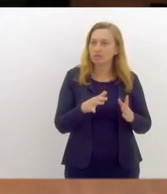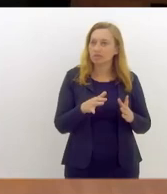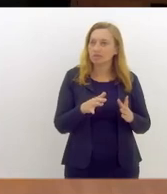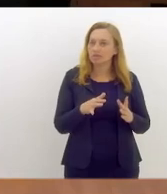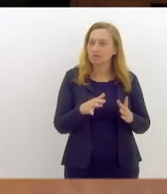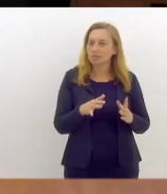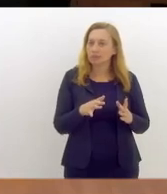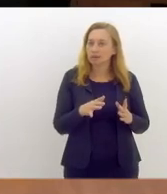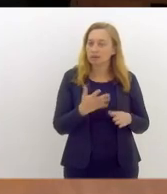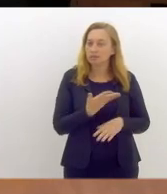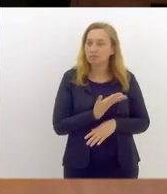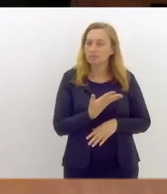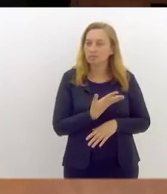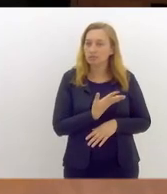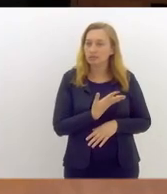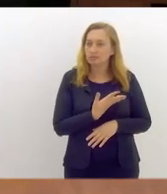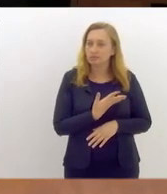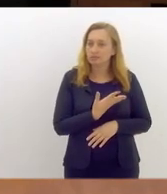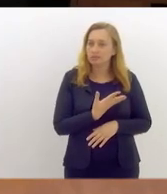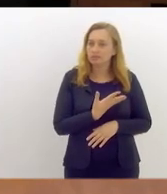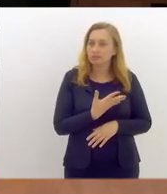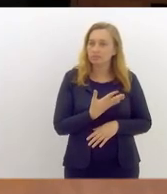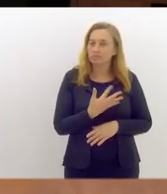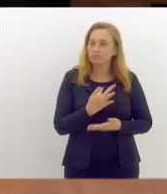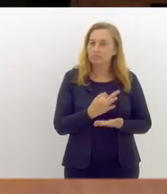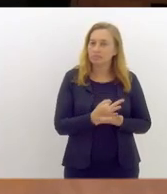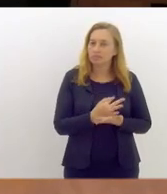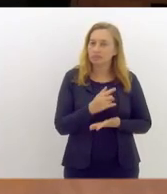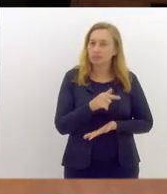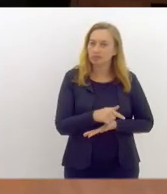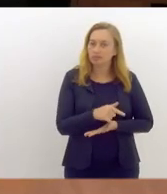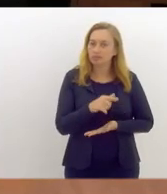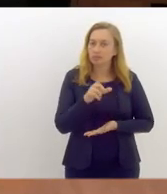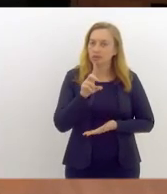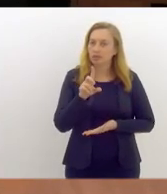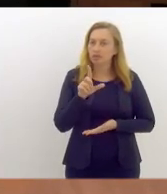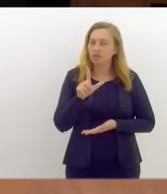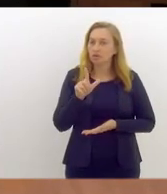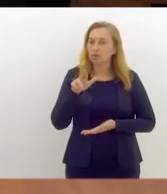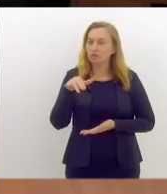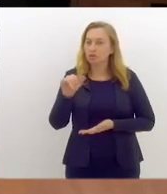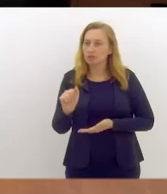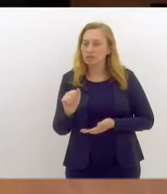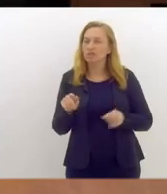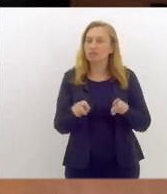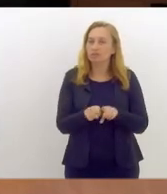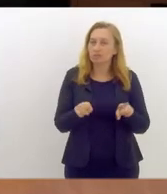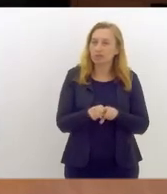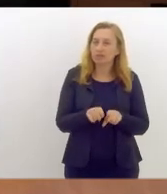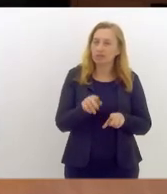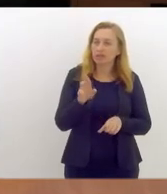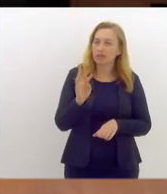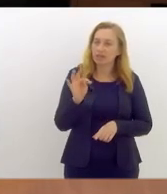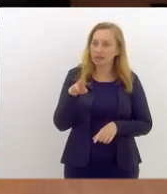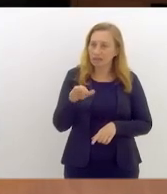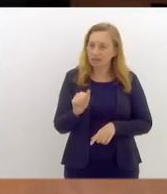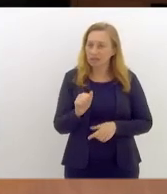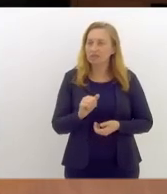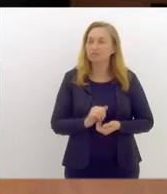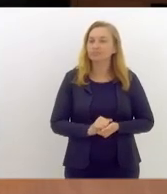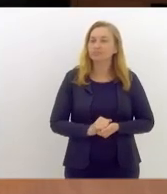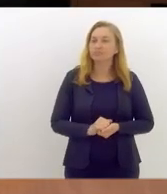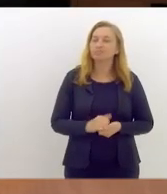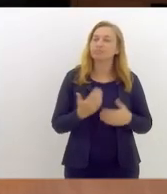os colegas que não estavam presentes né que não estão presentes a Lúcia Regina e e a Renata França